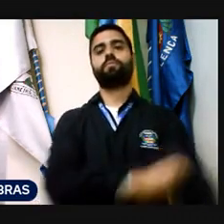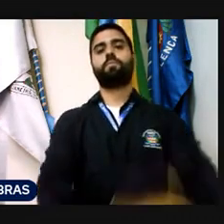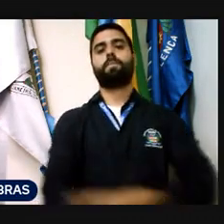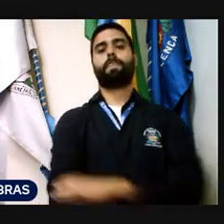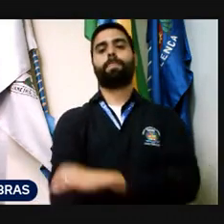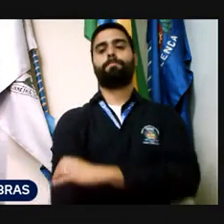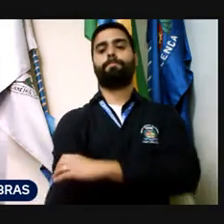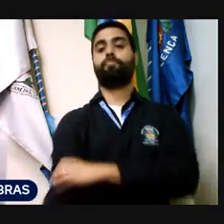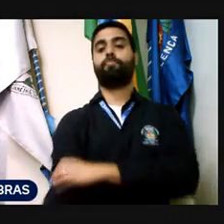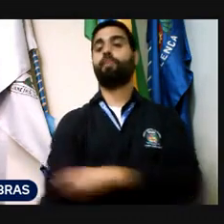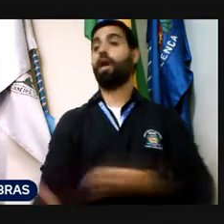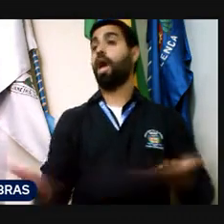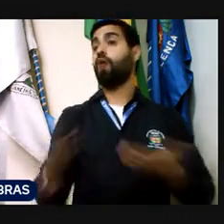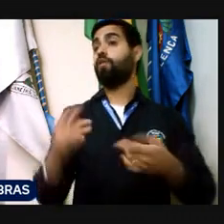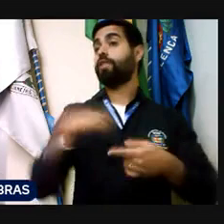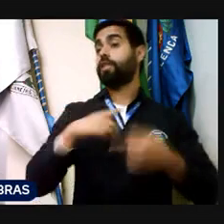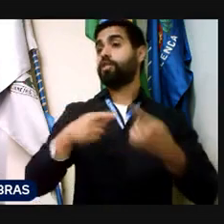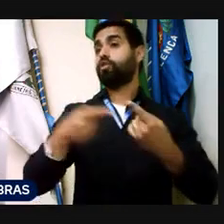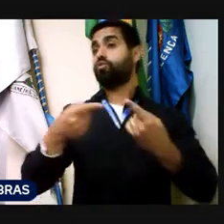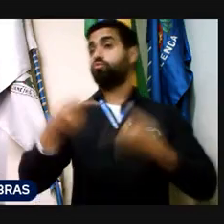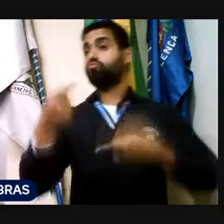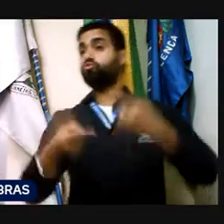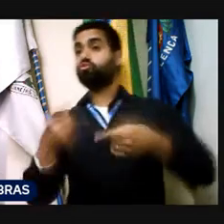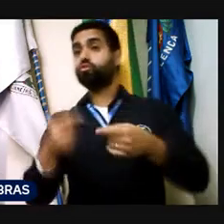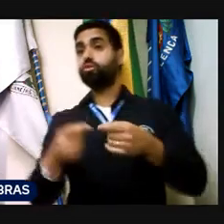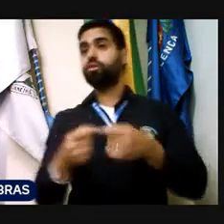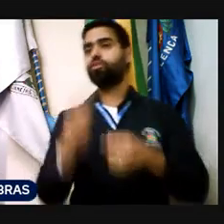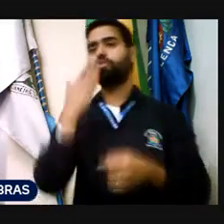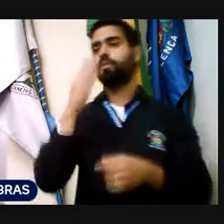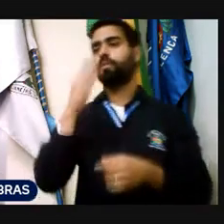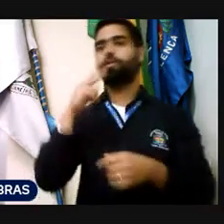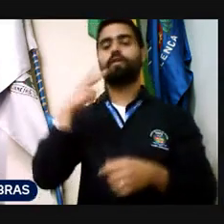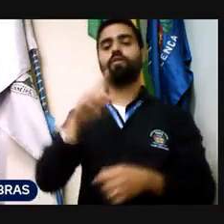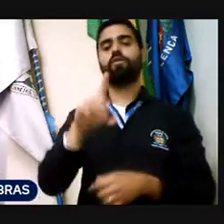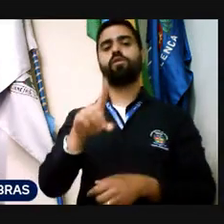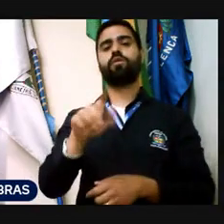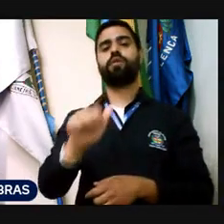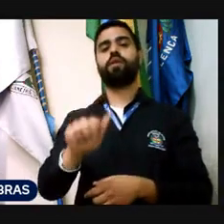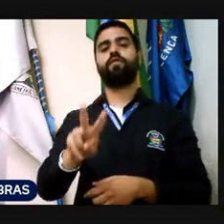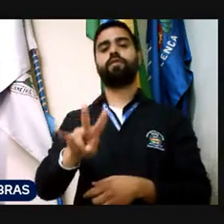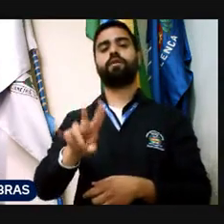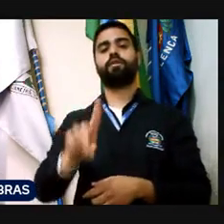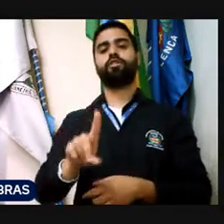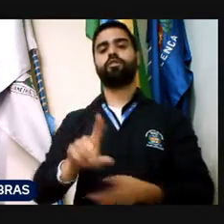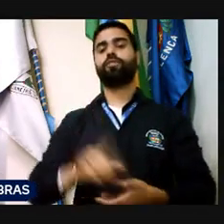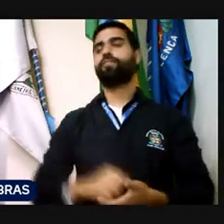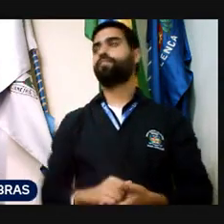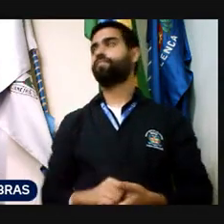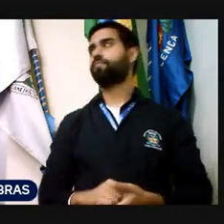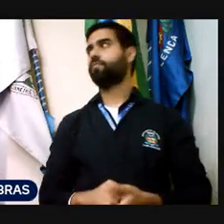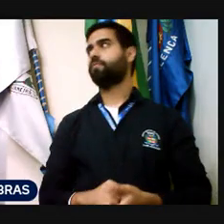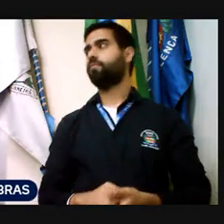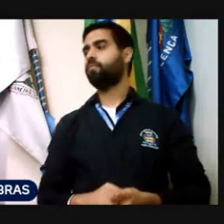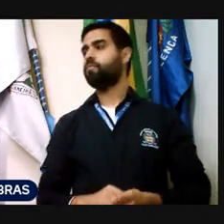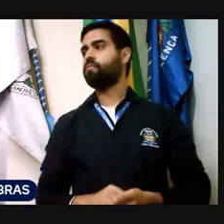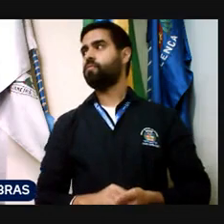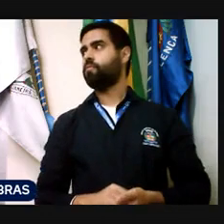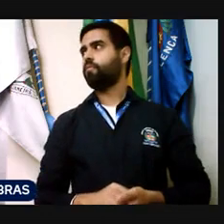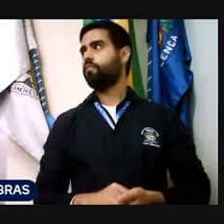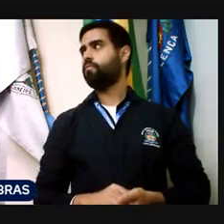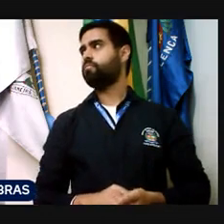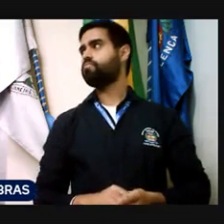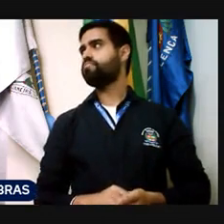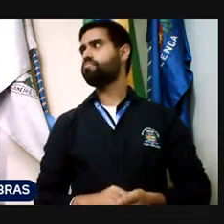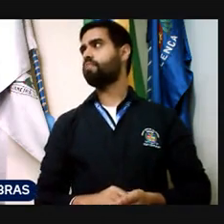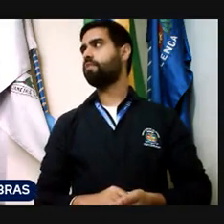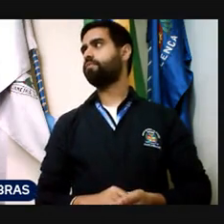de execução encontra-se a emenda parlamentar do deputado Hugo Leal, referente à cobertura da